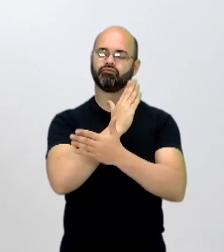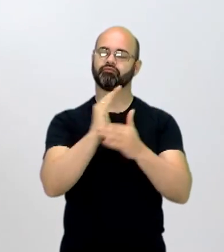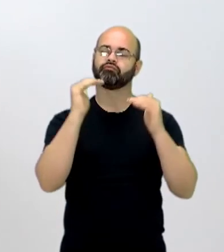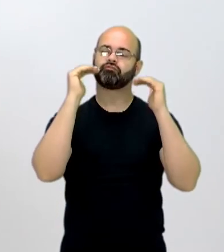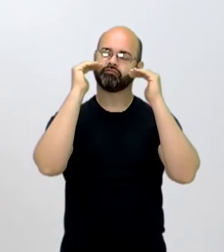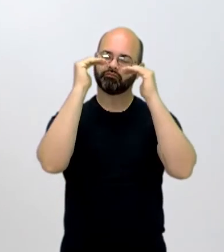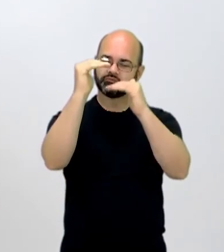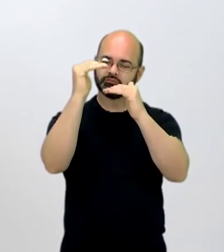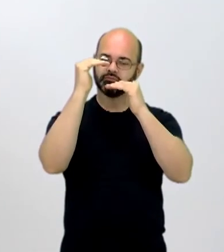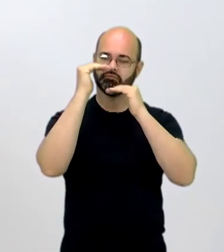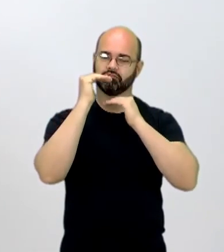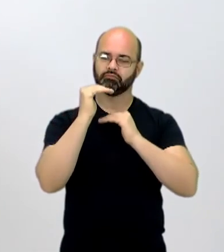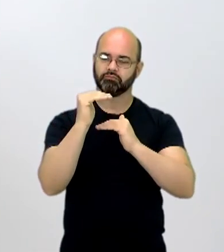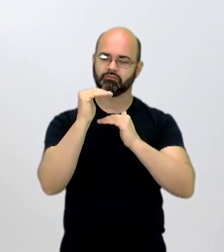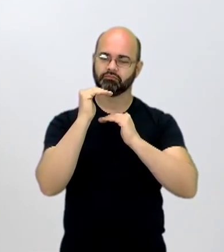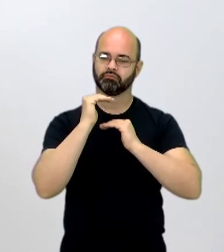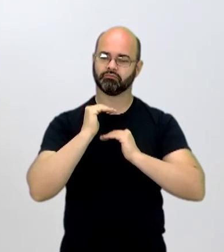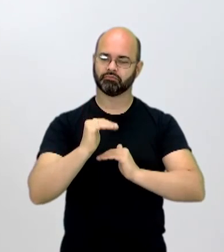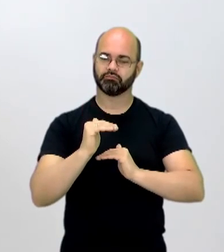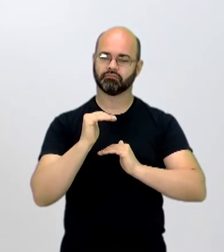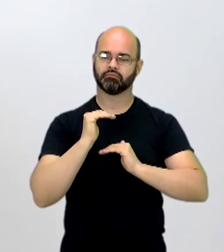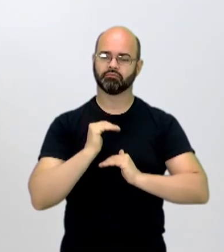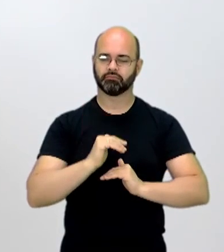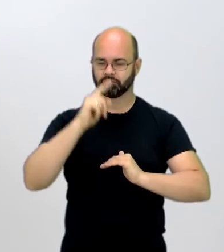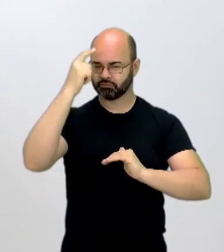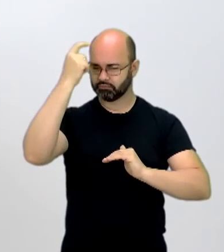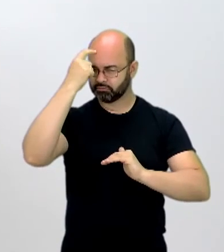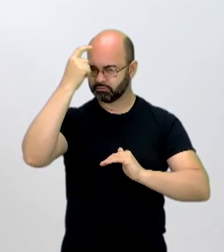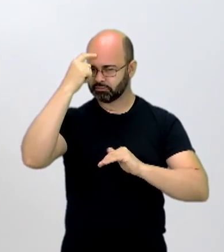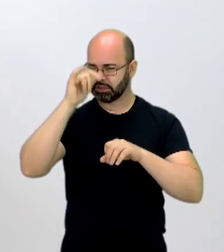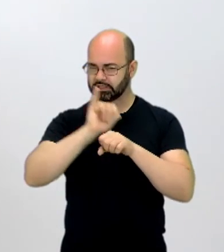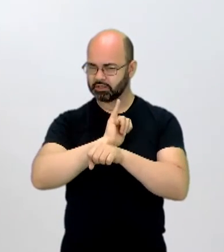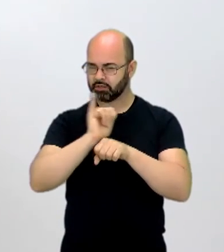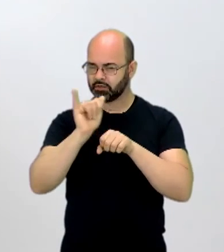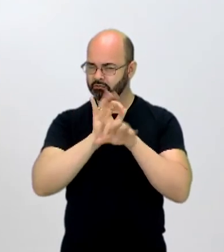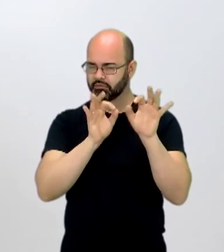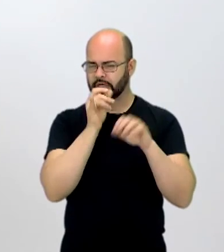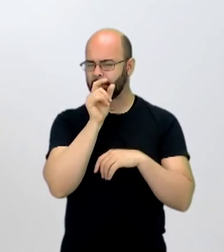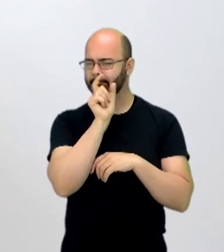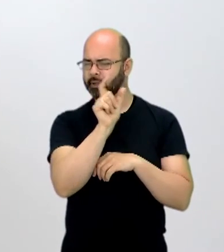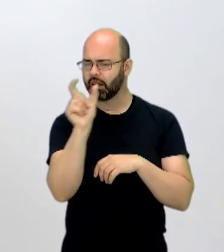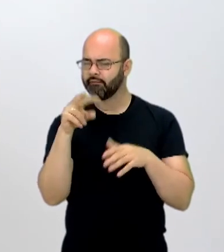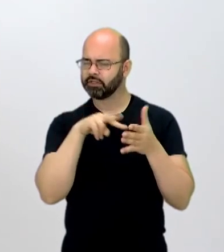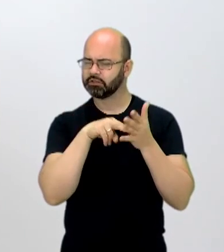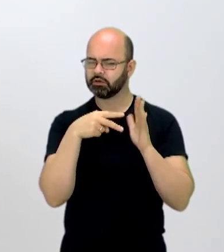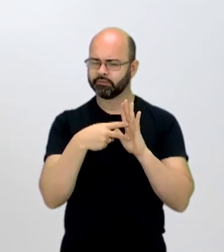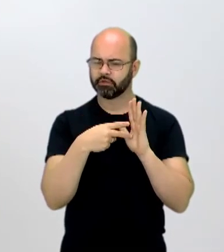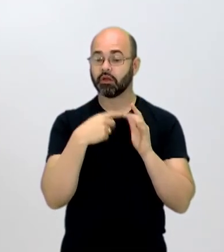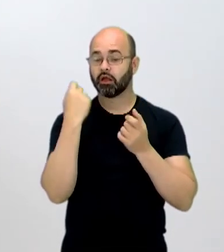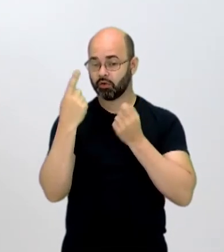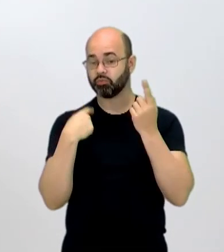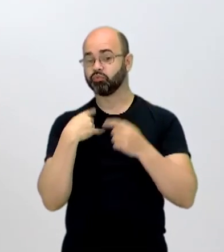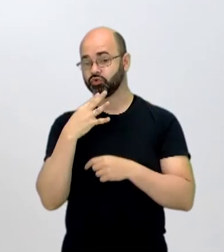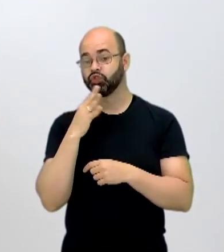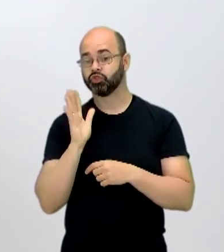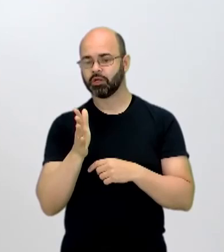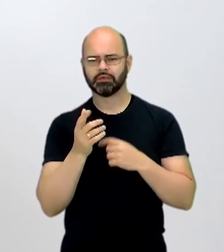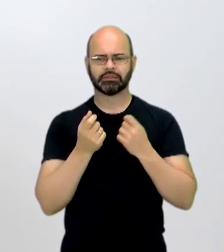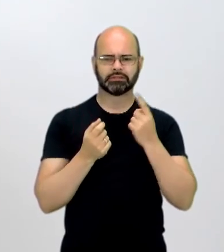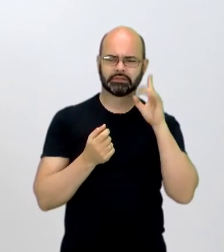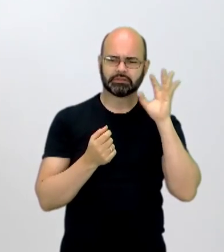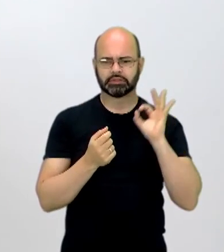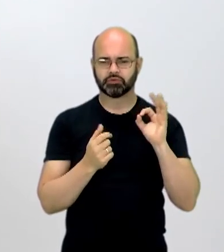partes, usa as estratégias de leitura, colocando lá as palavras cognatas ou expressões que eu já conheça para poder entender o